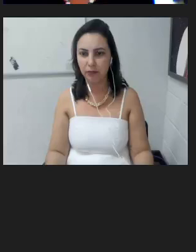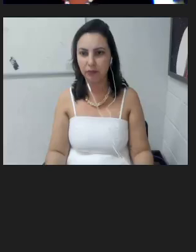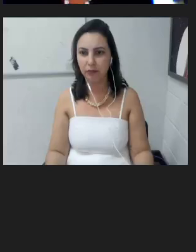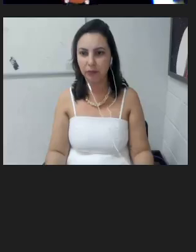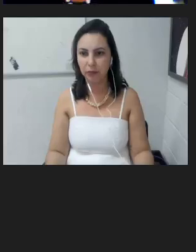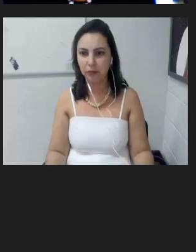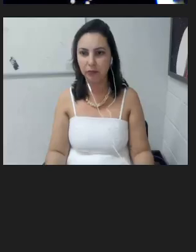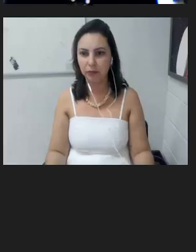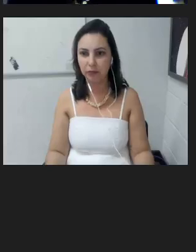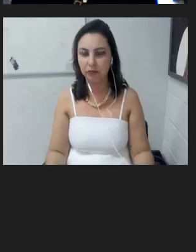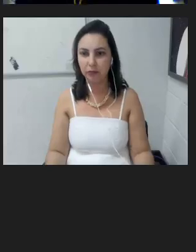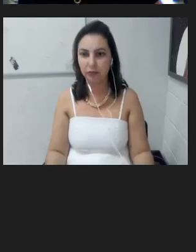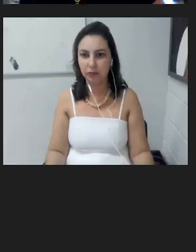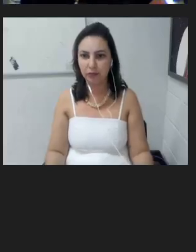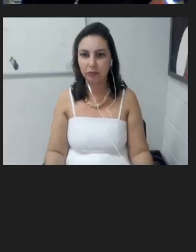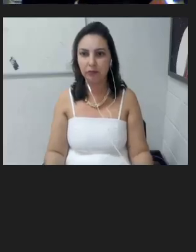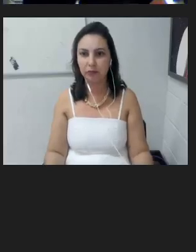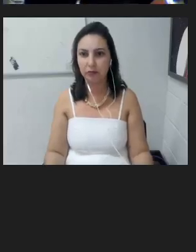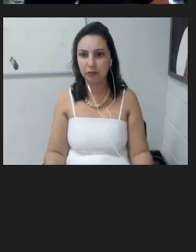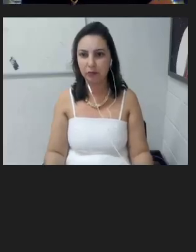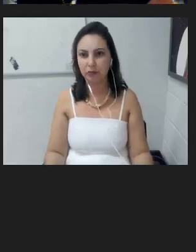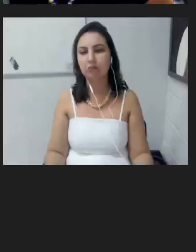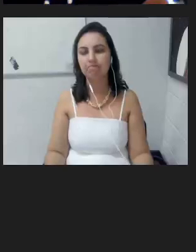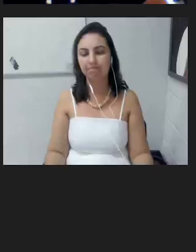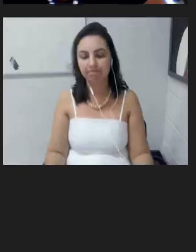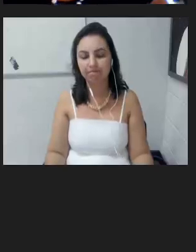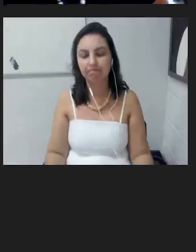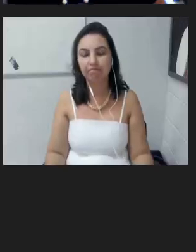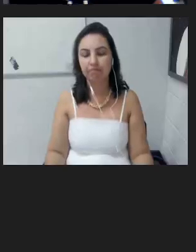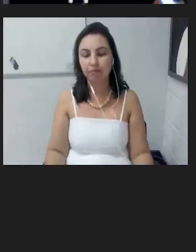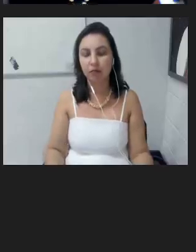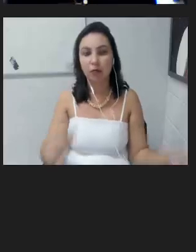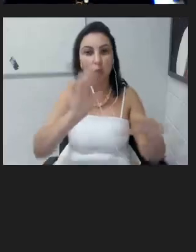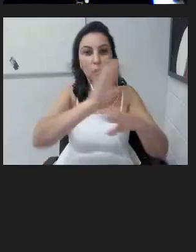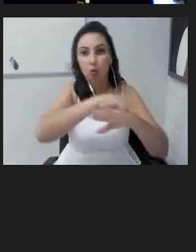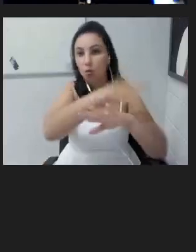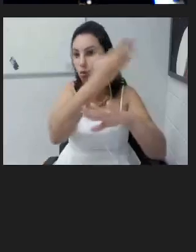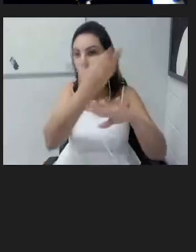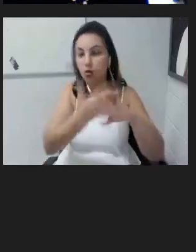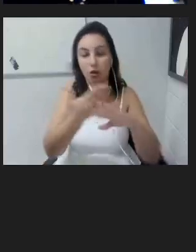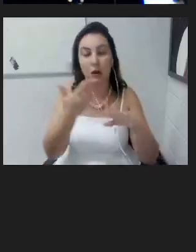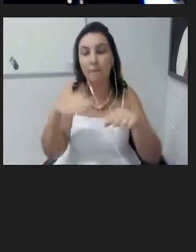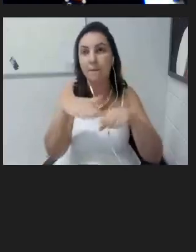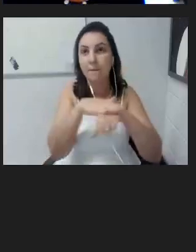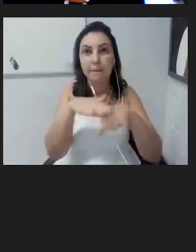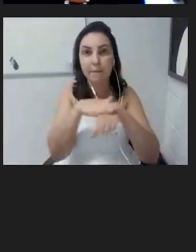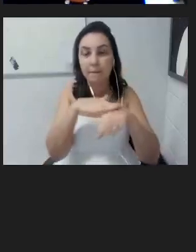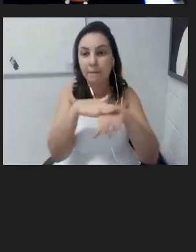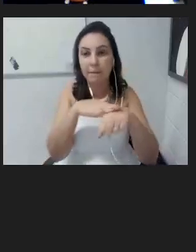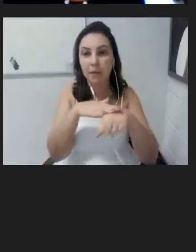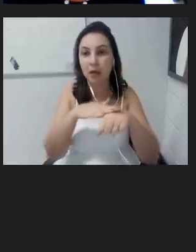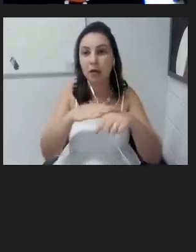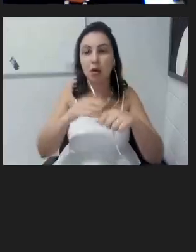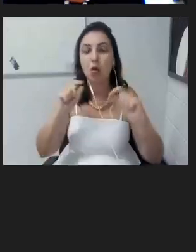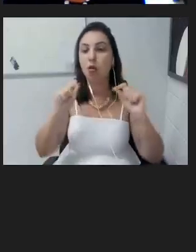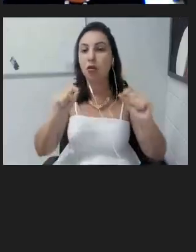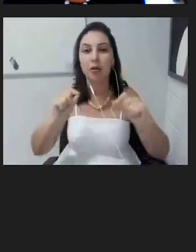Olha, nós precisaríamos uma tarde para conversar sobre o que é essa tal habilidade e competência.